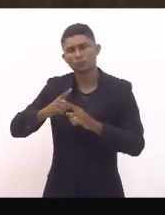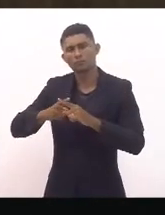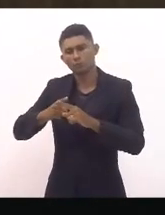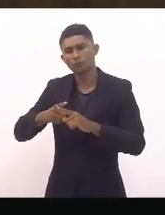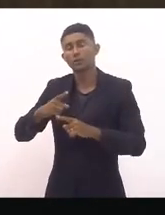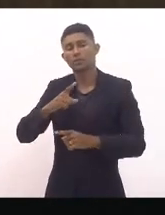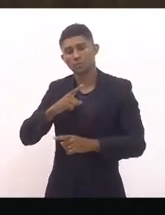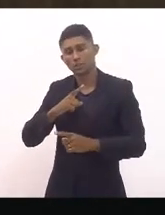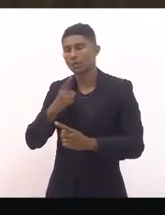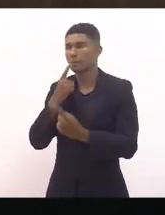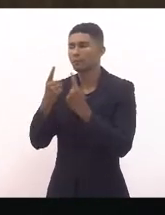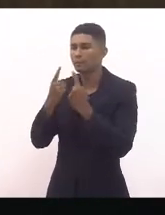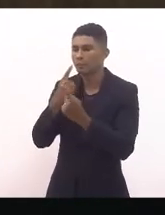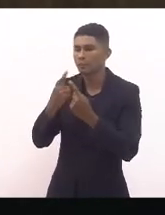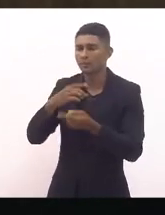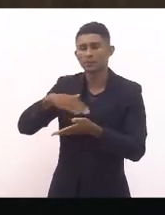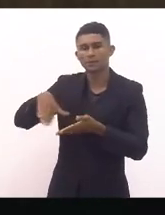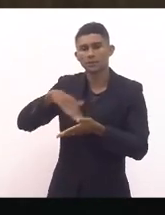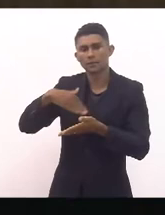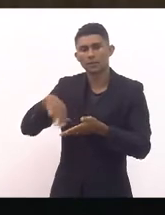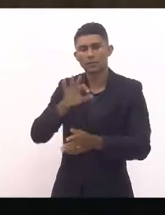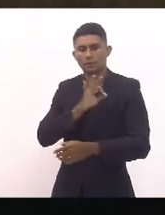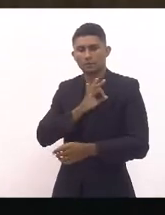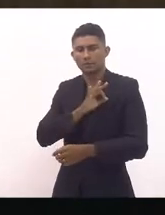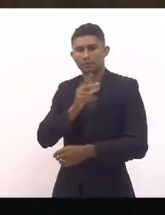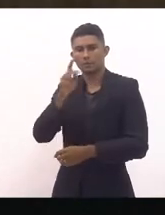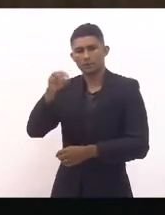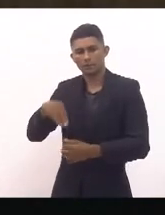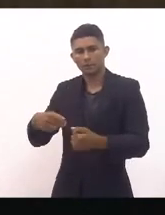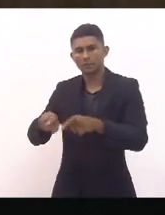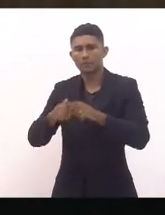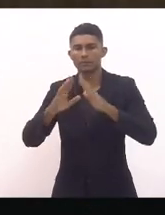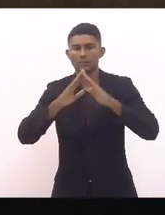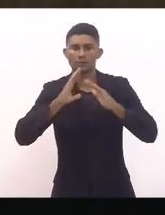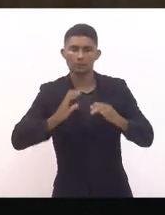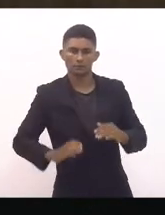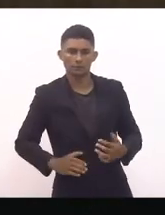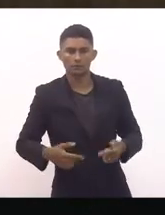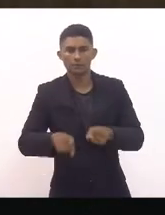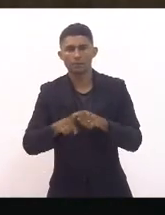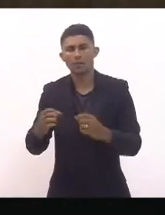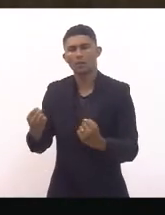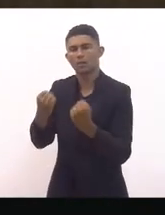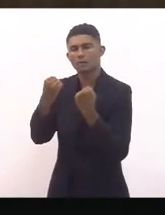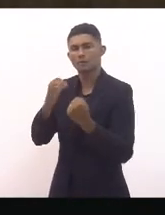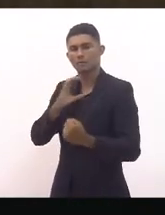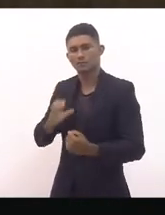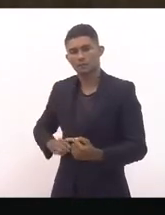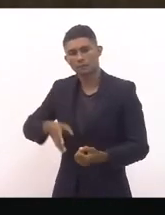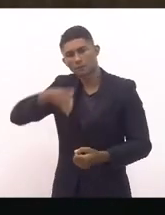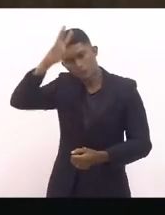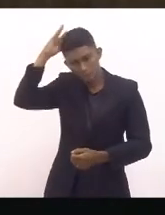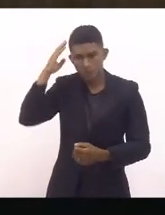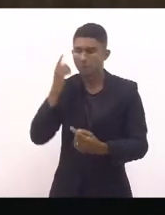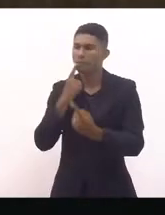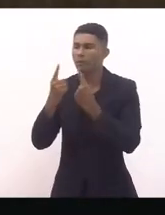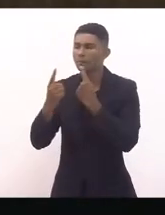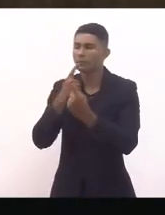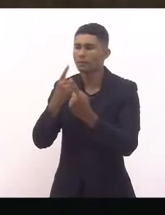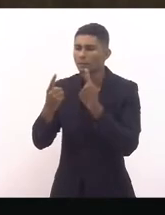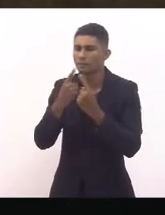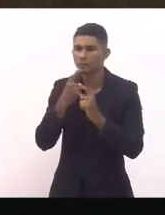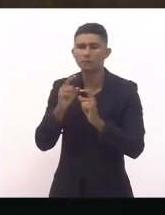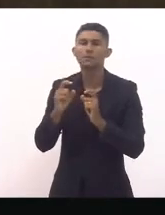discussão com a Secretaria da Polícia Militar e com a Casa Civil, com a Defesa Civil, com o Corpo de Bombeiros, qual seria